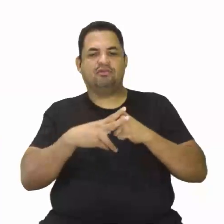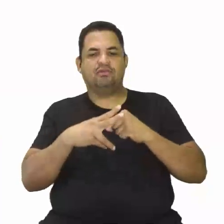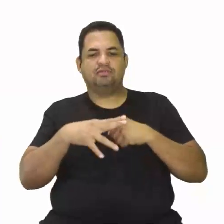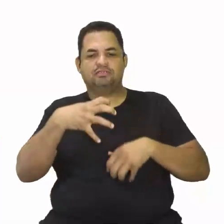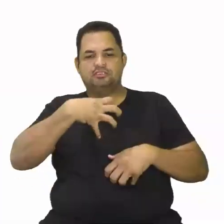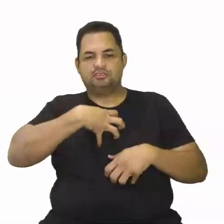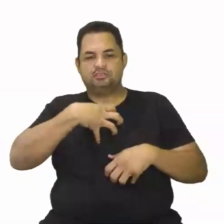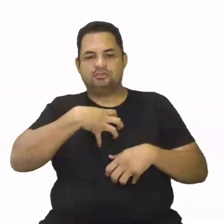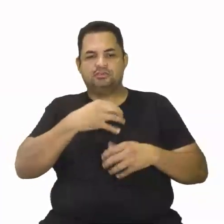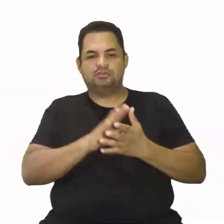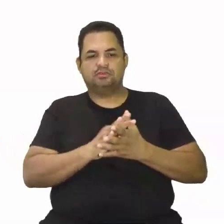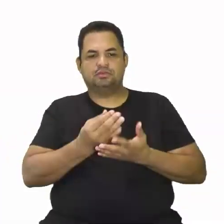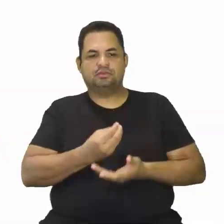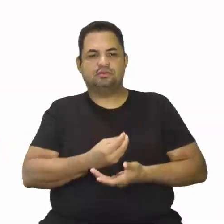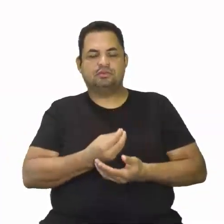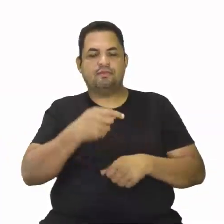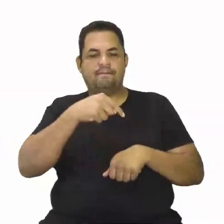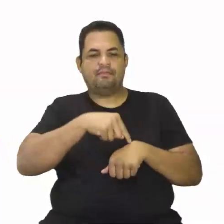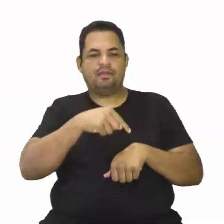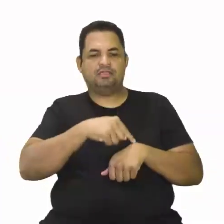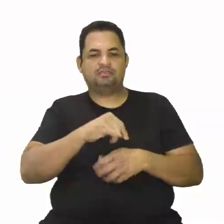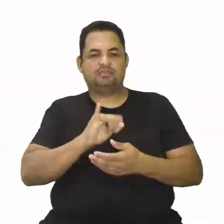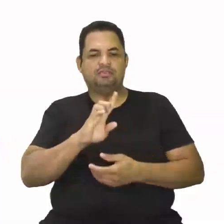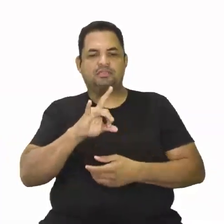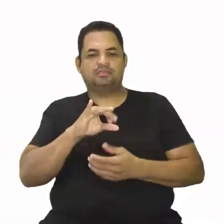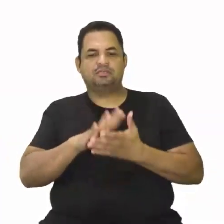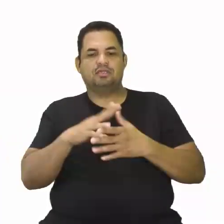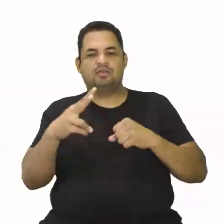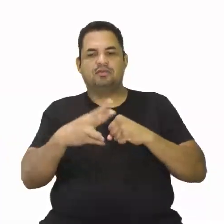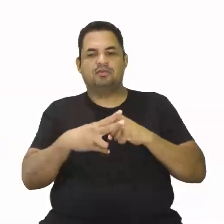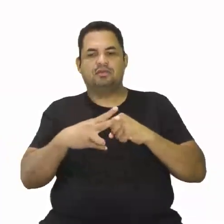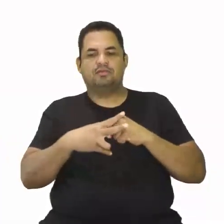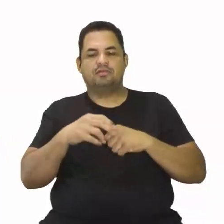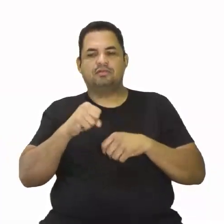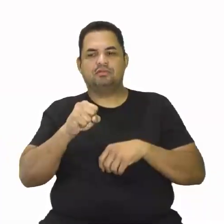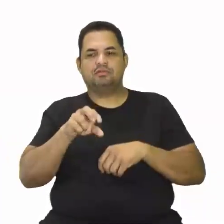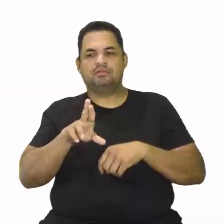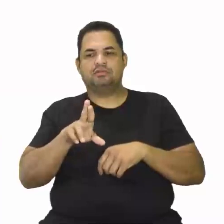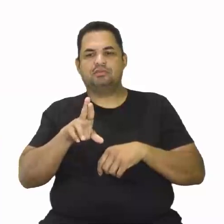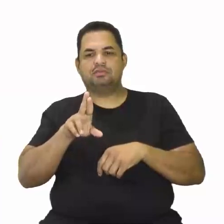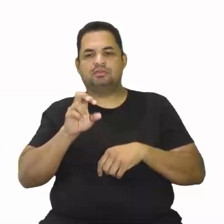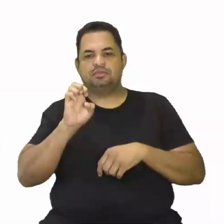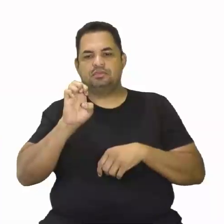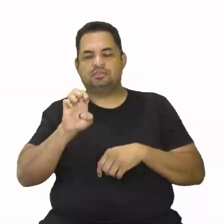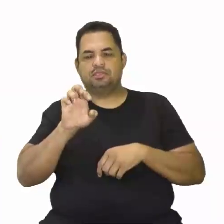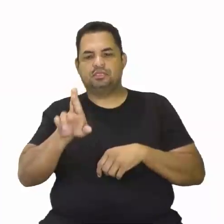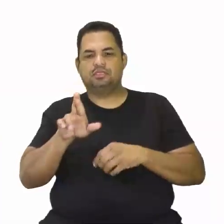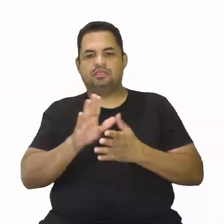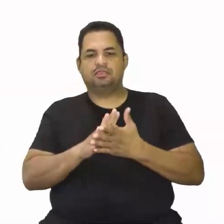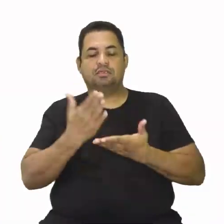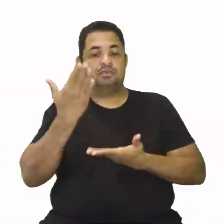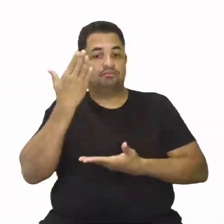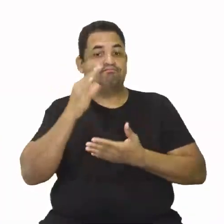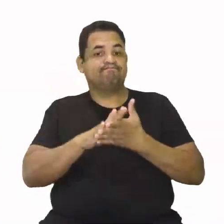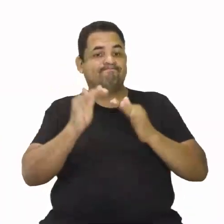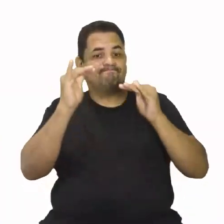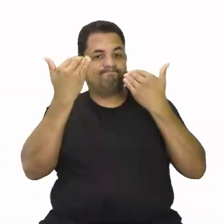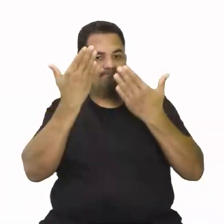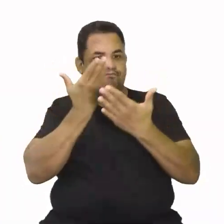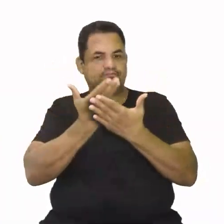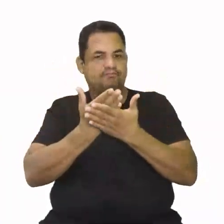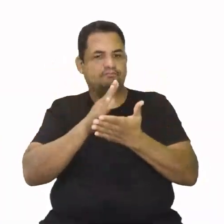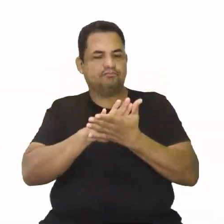presente do indicativo do verbo ser. Além de ter prestado atenção na minha tradução, se